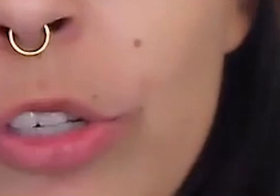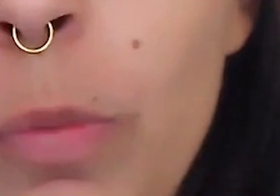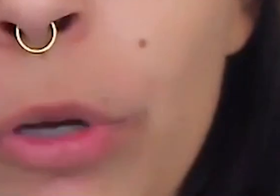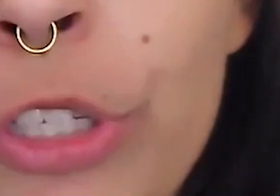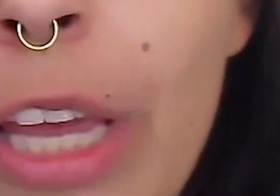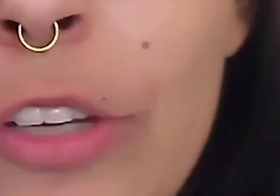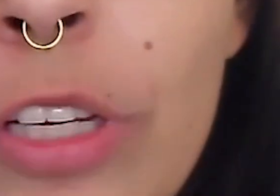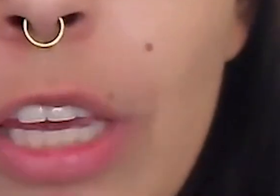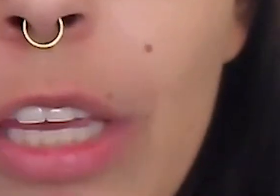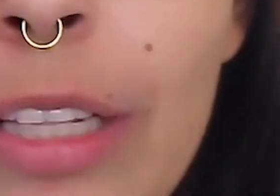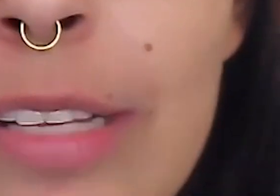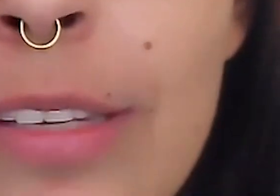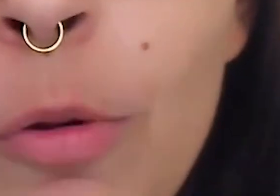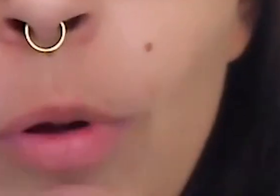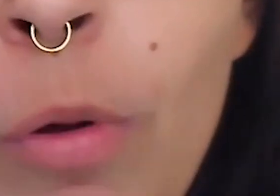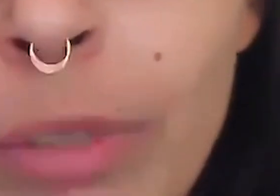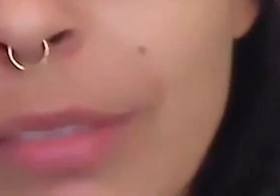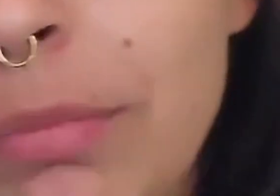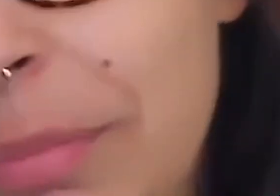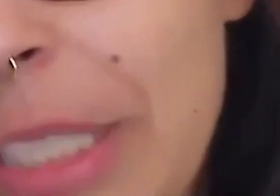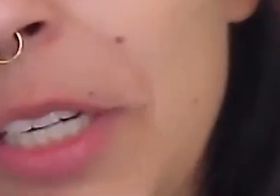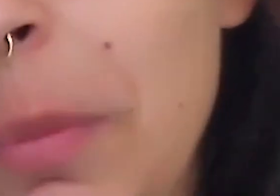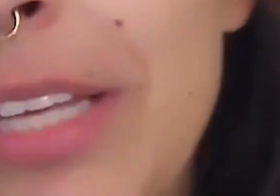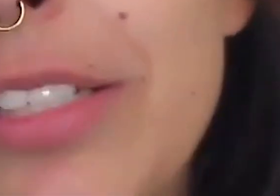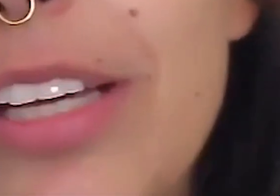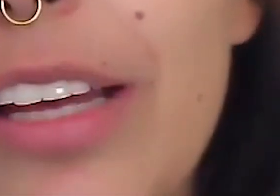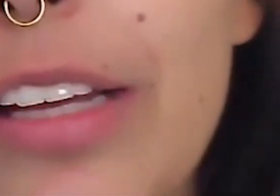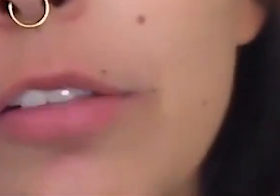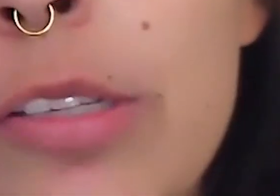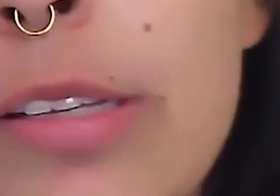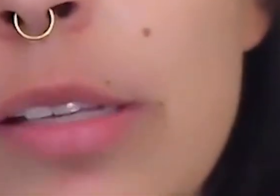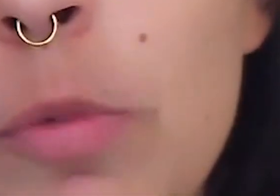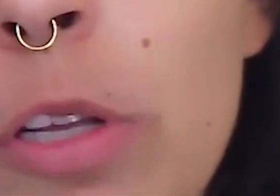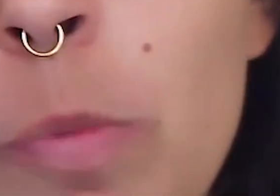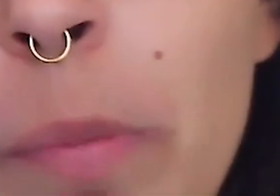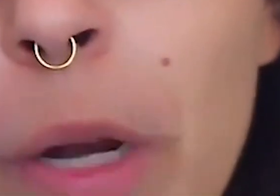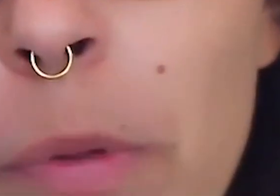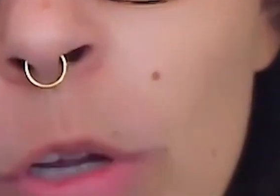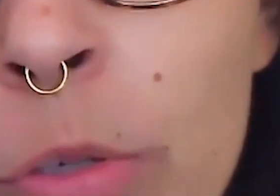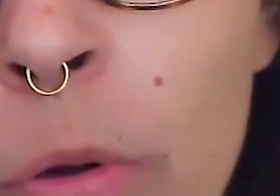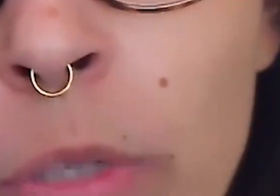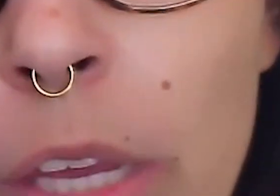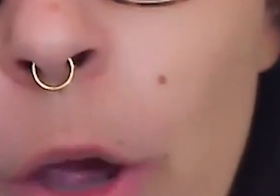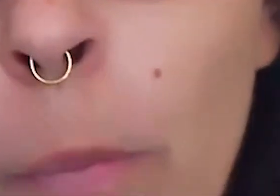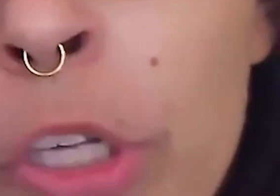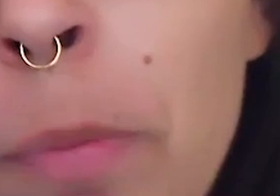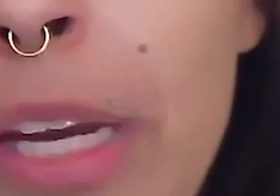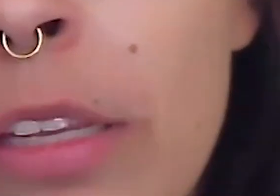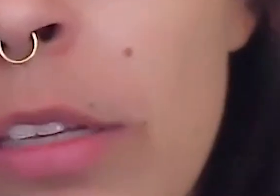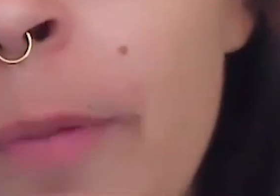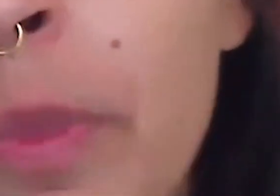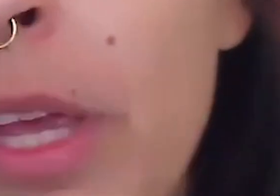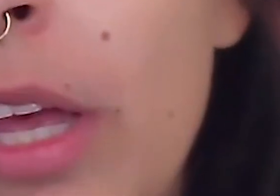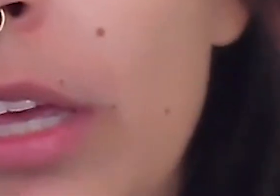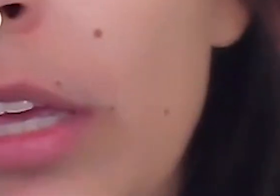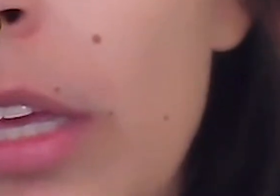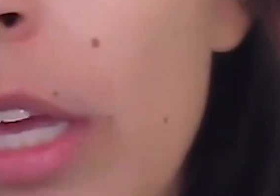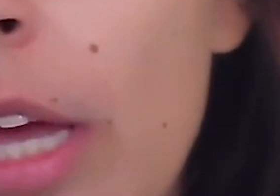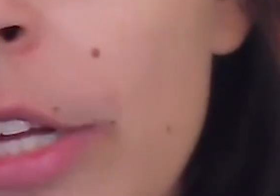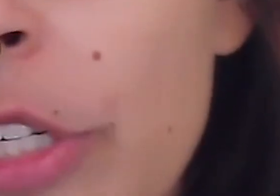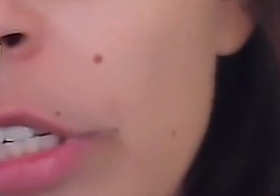produtoras de um podcast que nasceu ontem praticamente eh nós lançamos nosso primeiro episódio ontem que é o pó de perícia